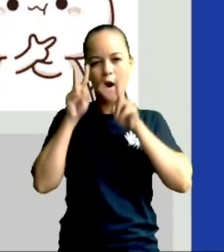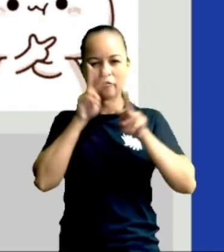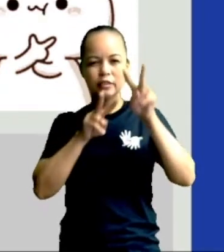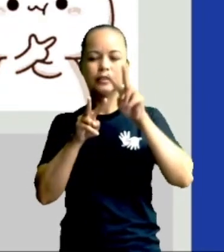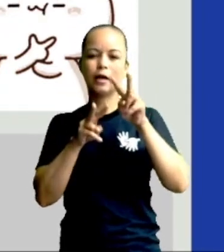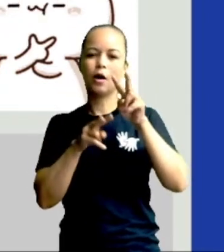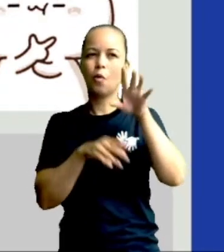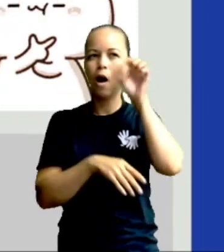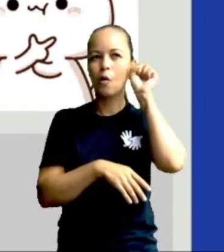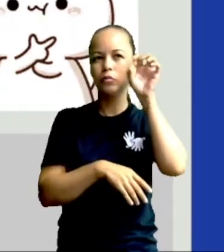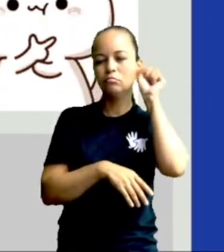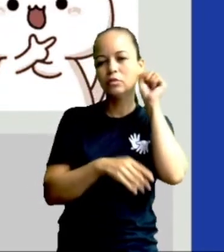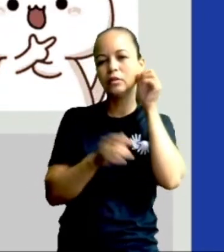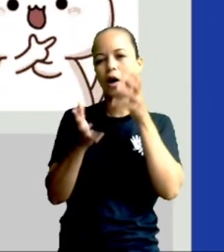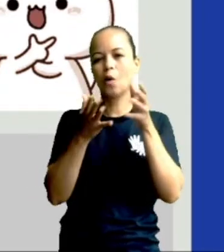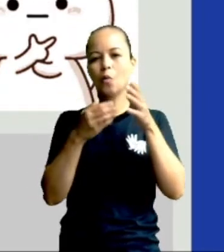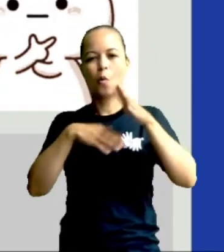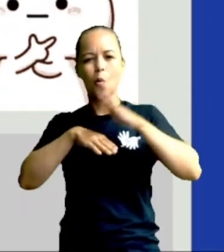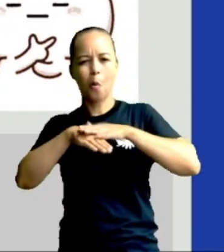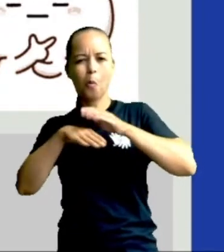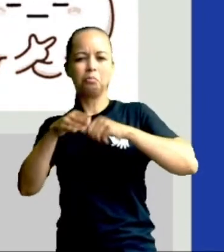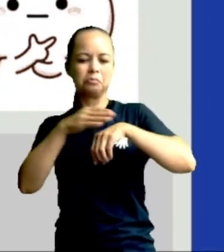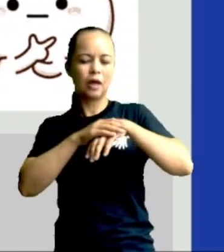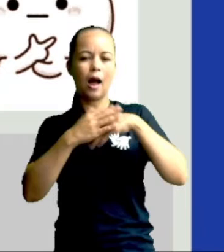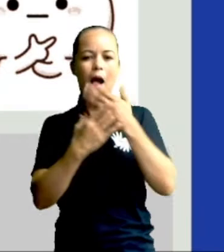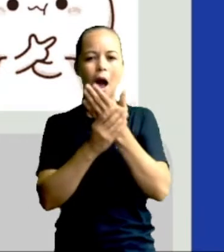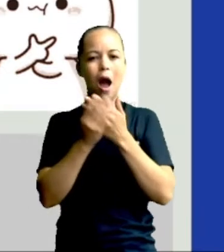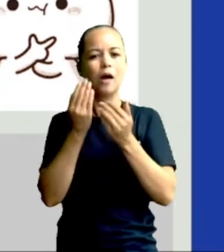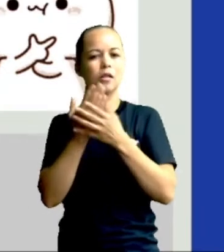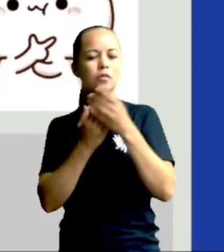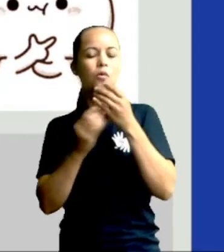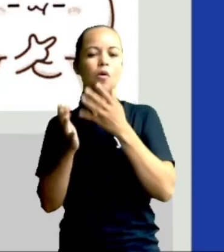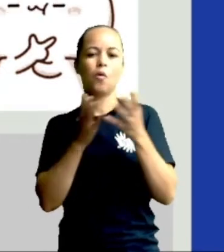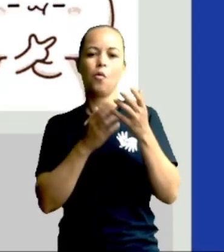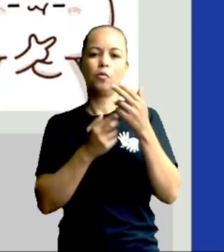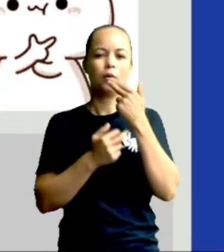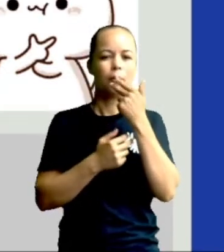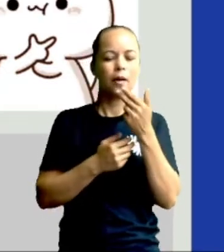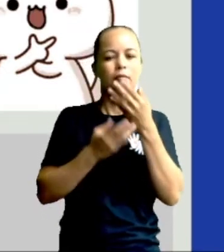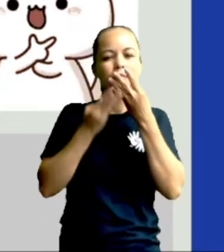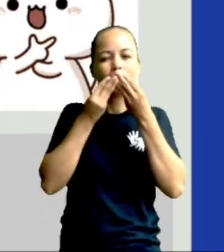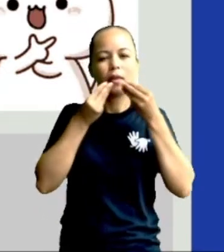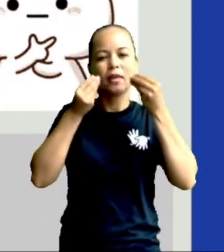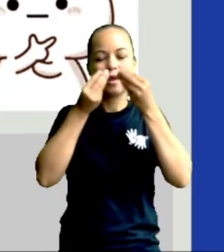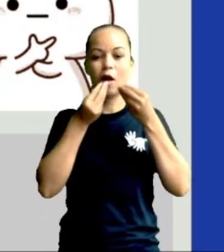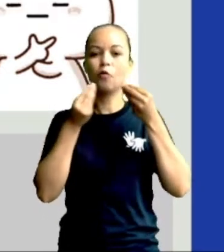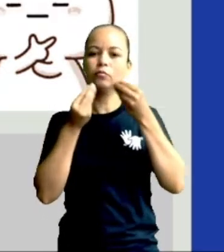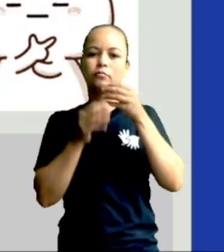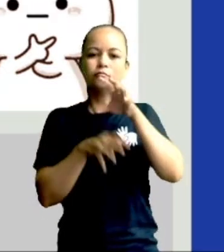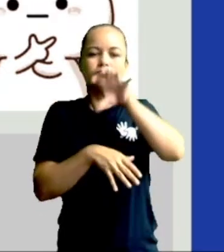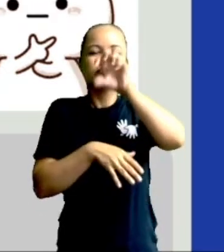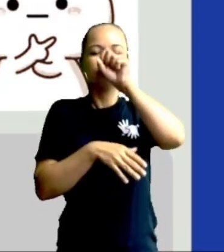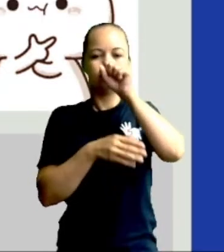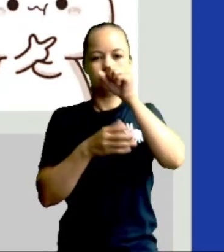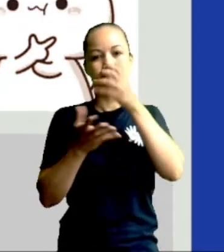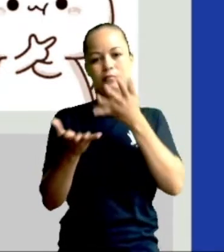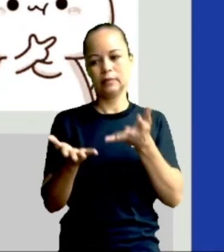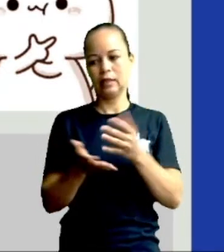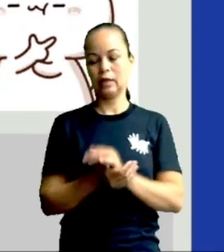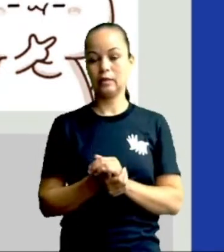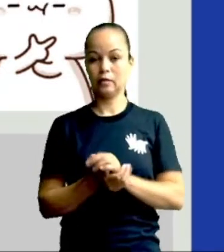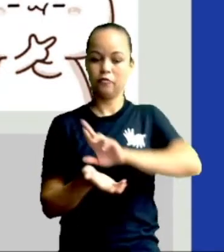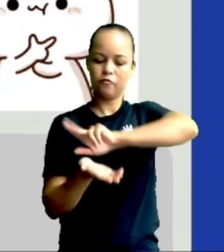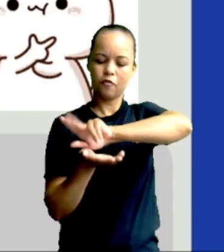a audição, o tato, o paladar e o olfato, é diversas vezes registrada de